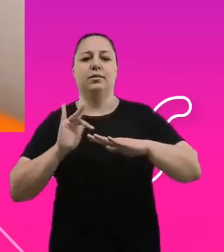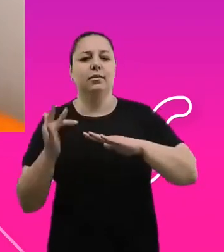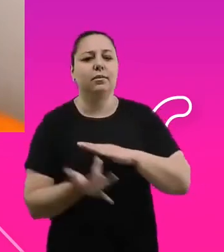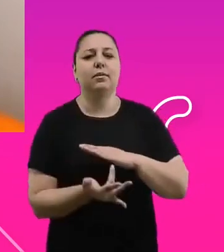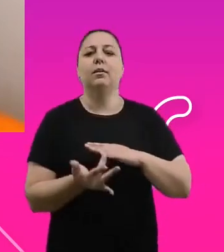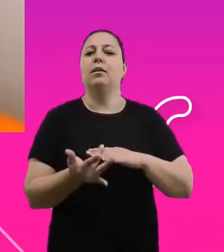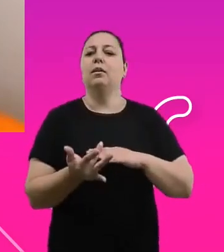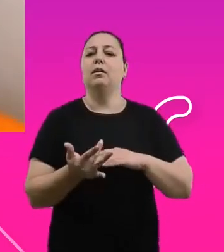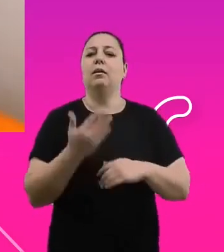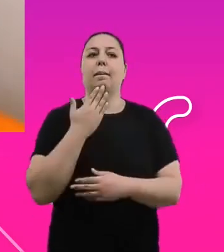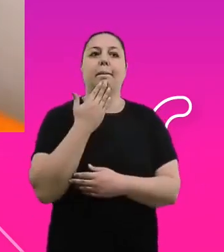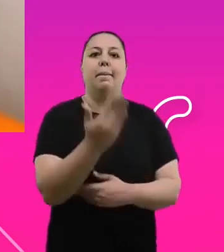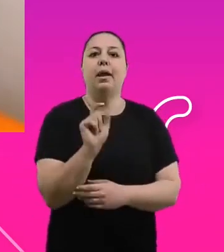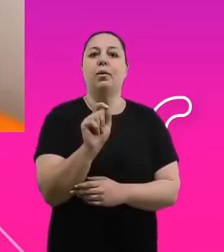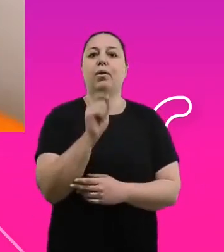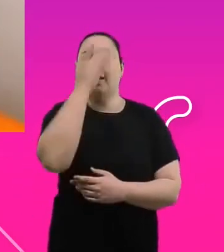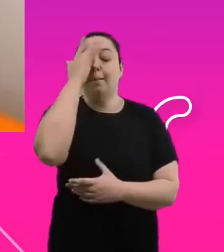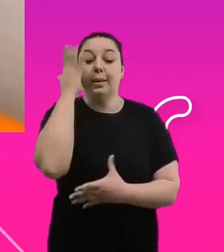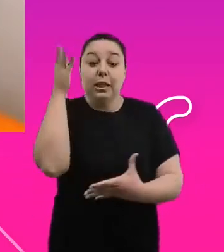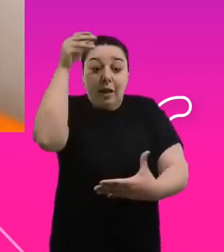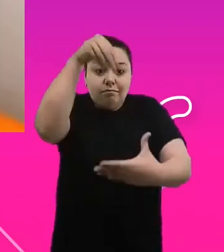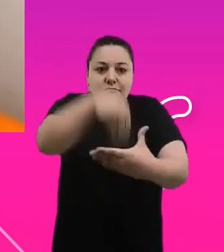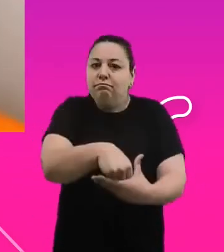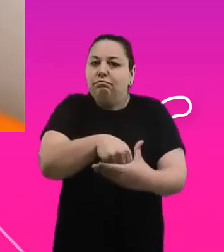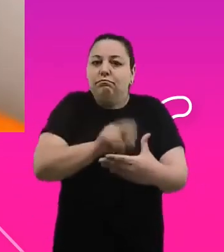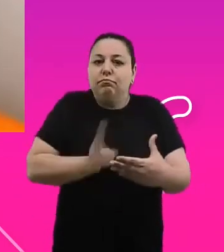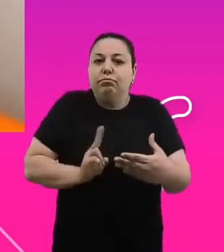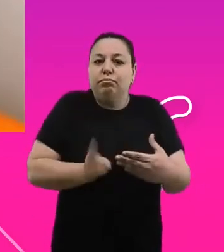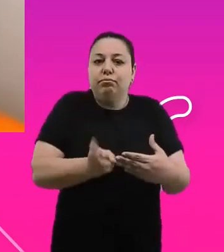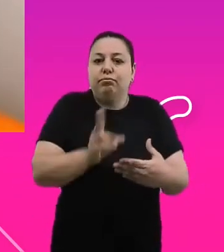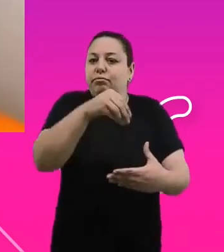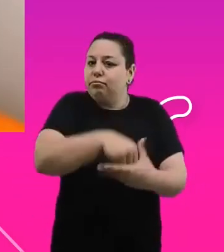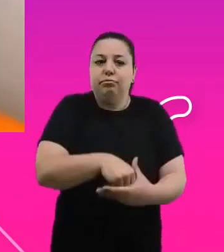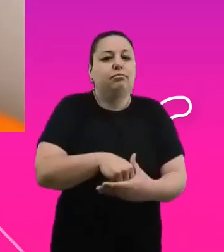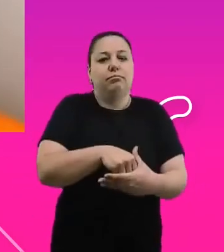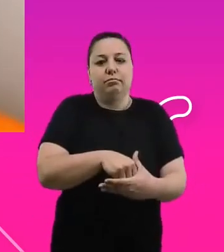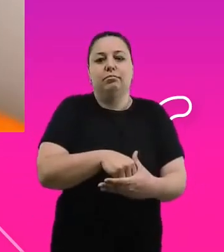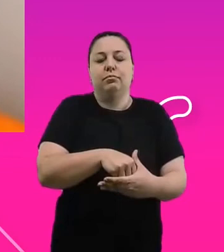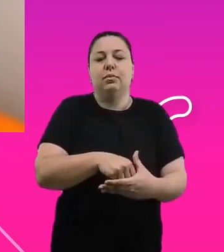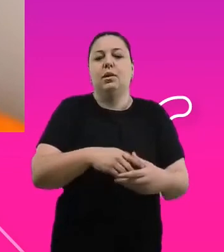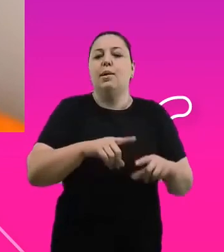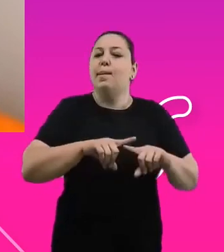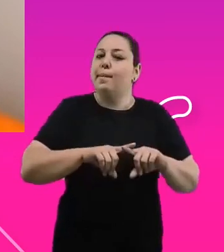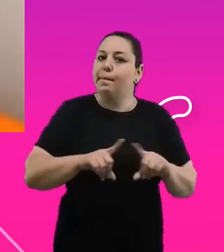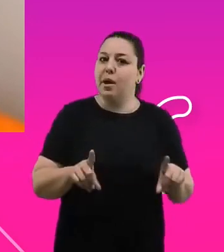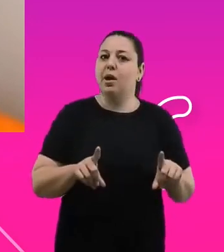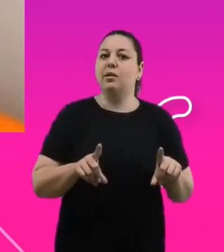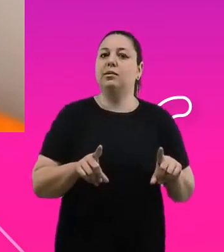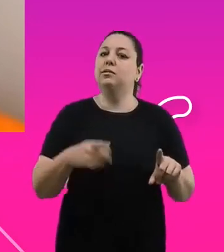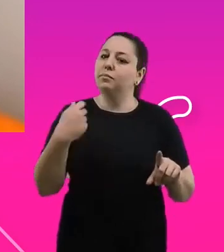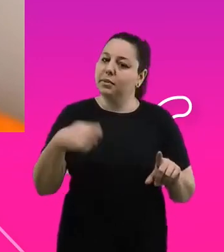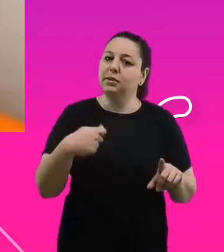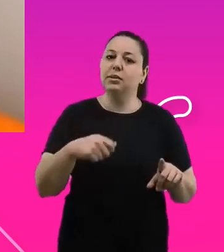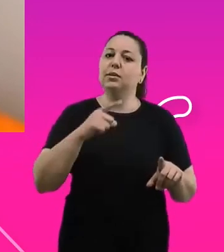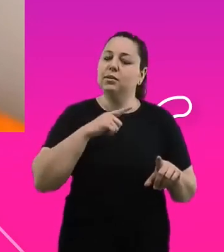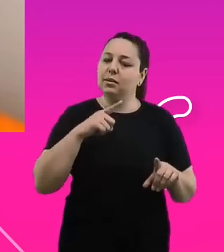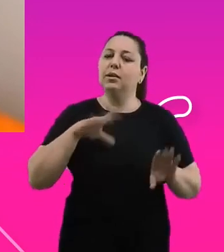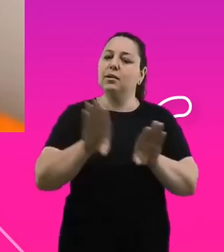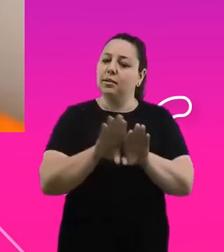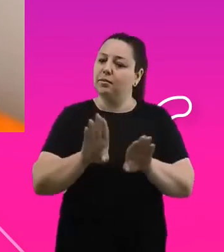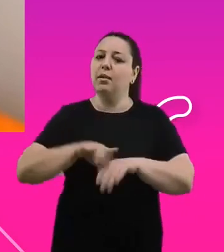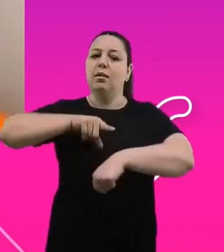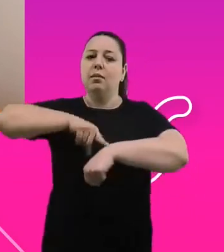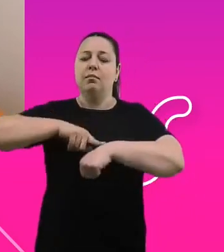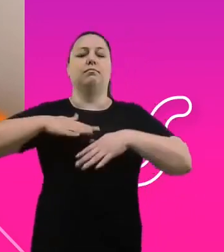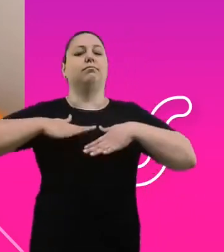lá dentro. Para ficar lá dentro, são várias moedas, a moeda que mais vale é engajamento. Se aquele conteúdo engaja, se aquele